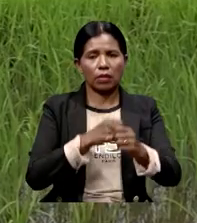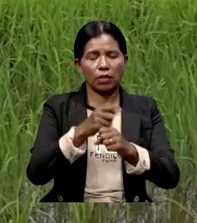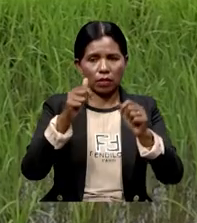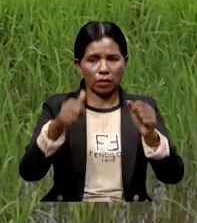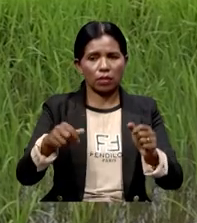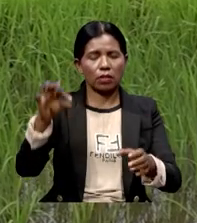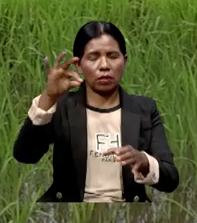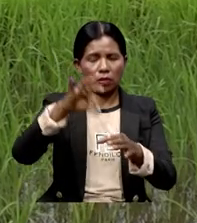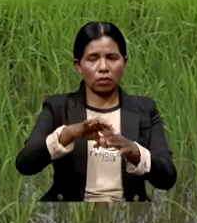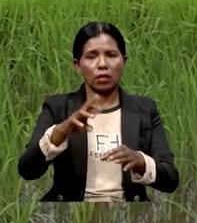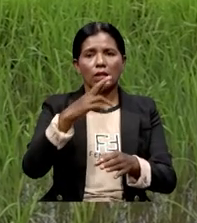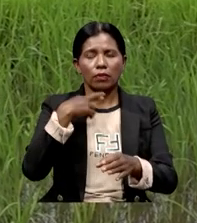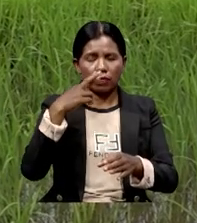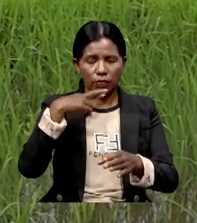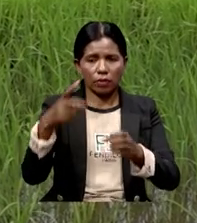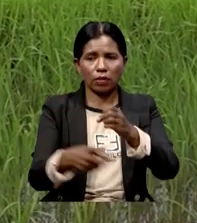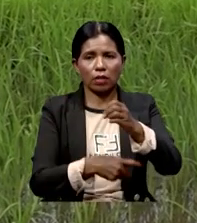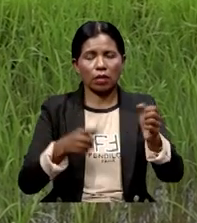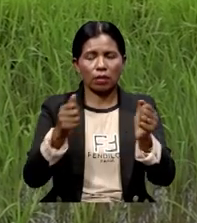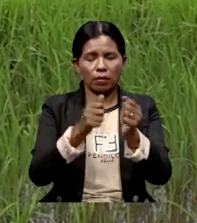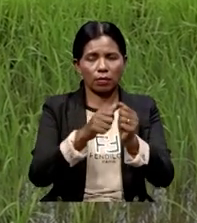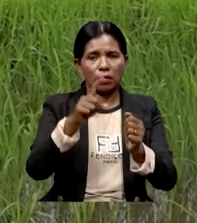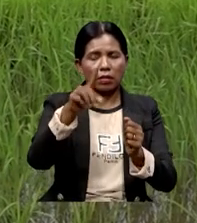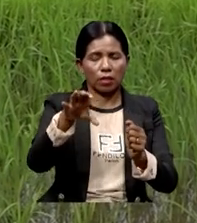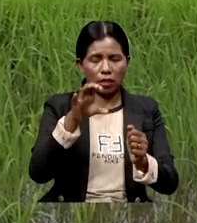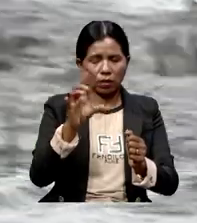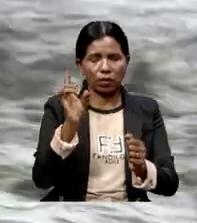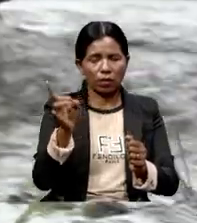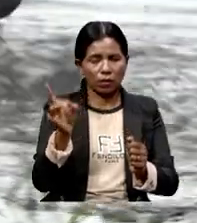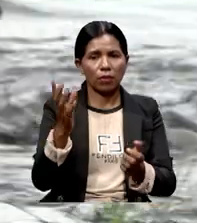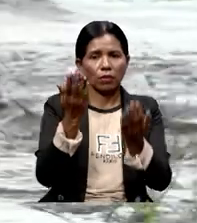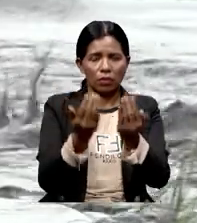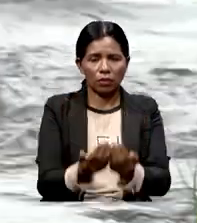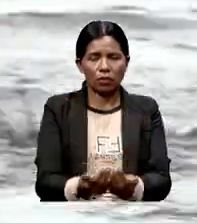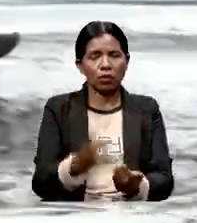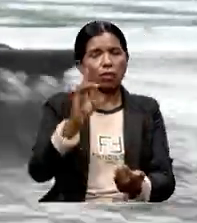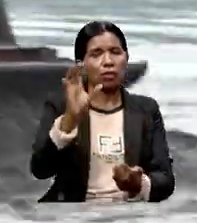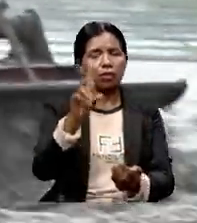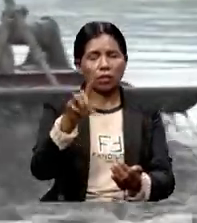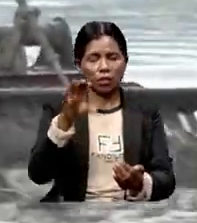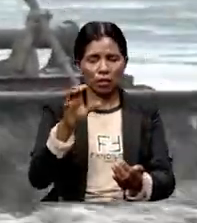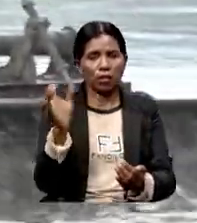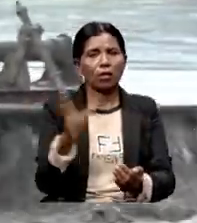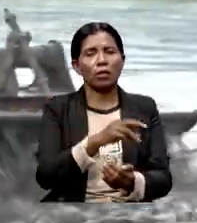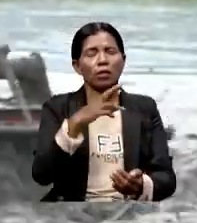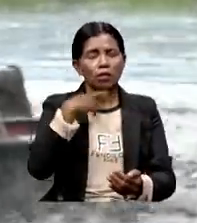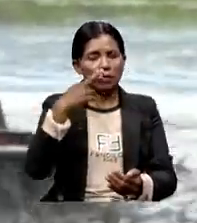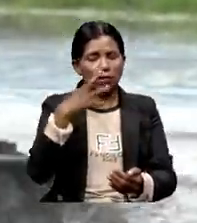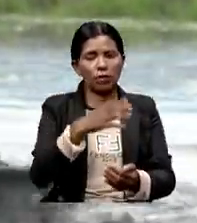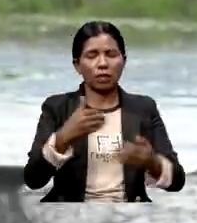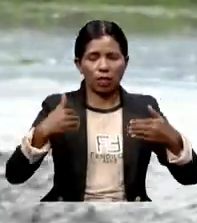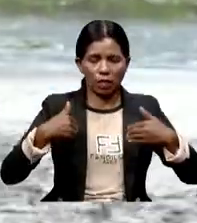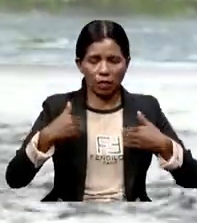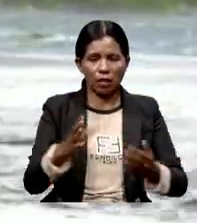se produz hare kulit tonelada riuna tucida ruanulu toa tucida tolunulu nebe converte ba fos lokál se